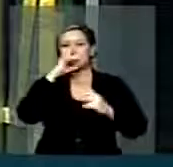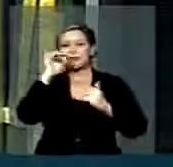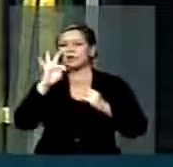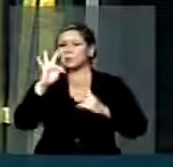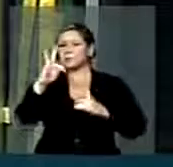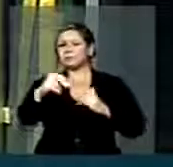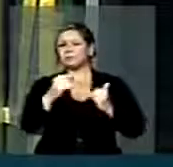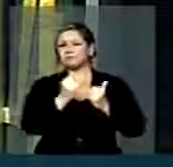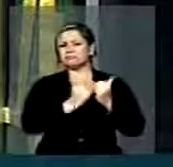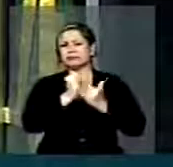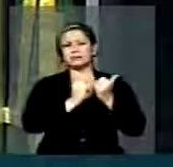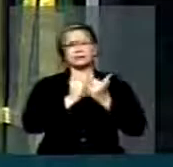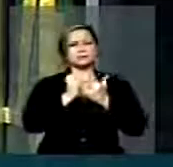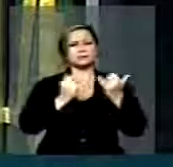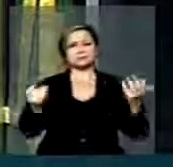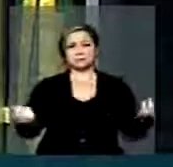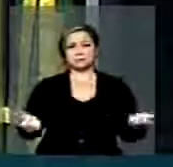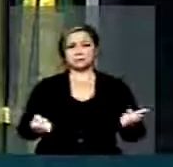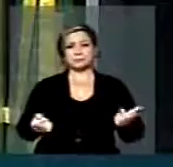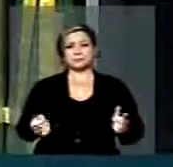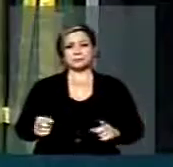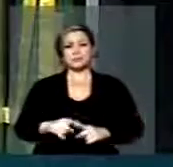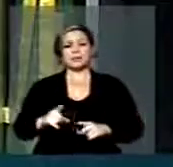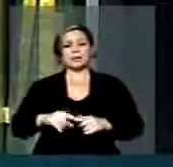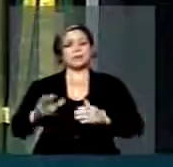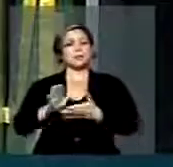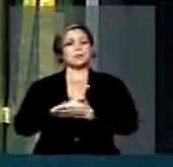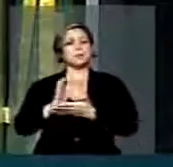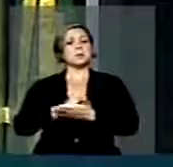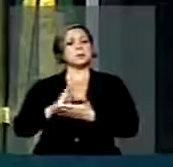coisa, exceto certos partidos de esquerda.